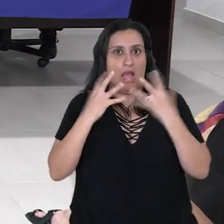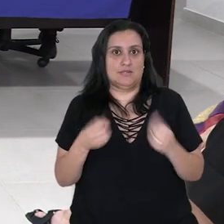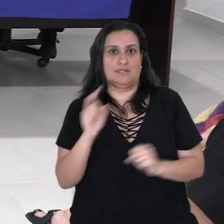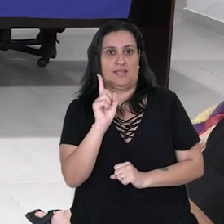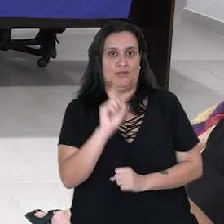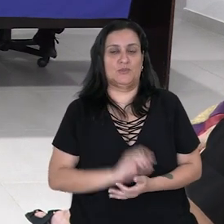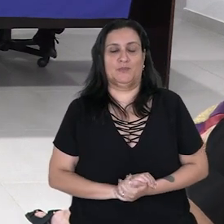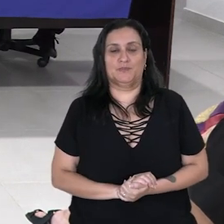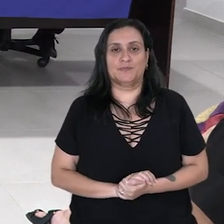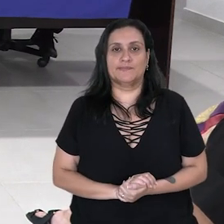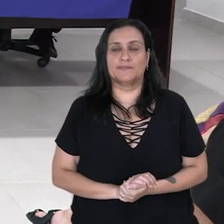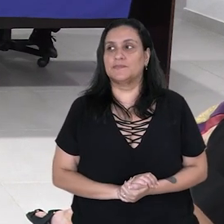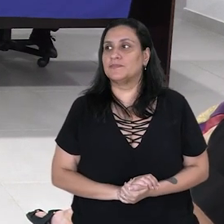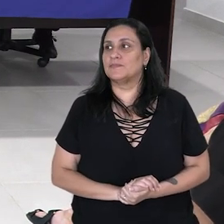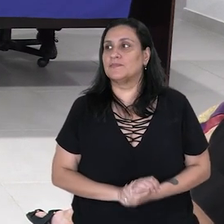como.